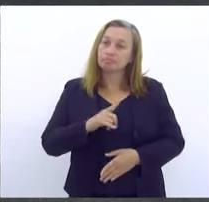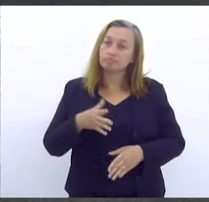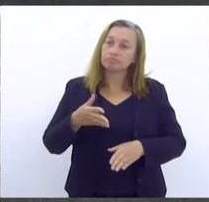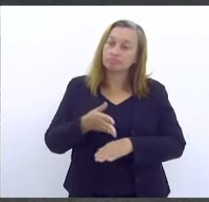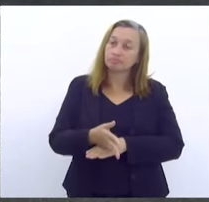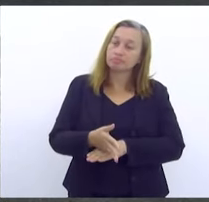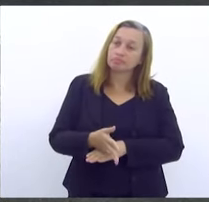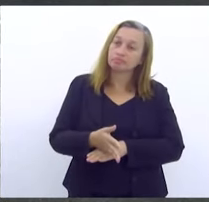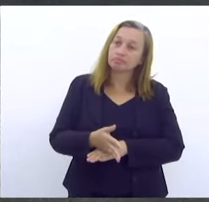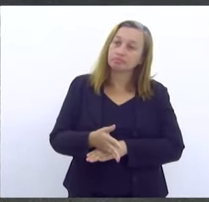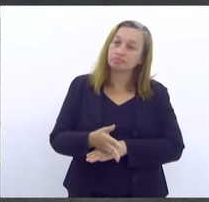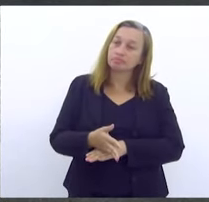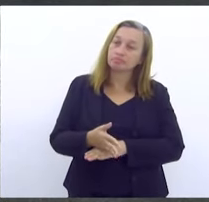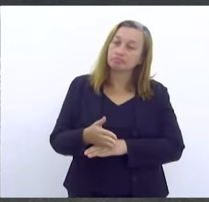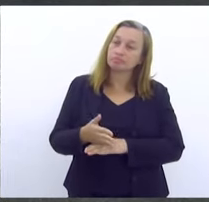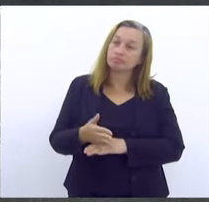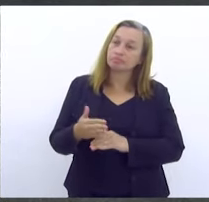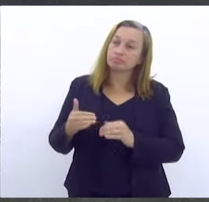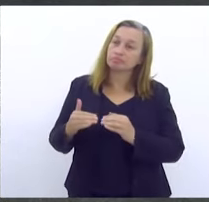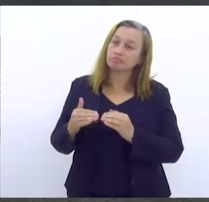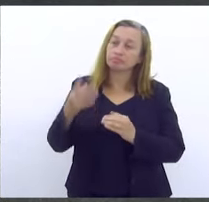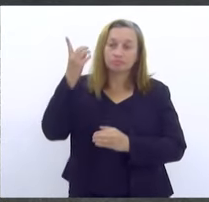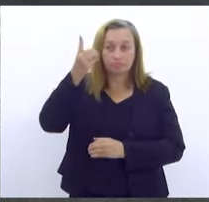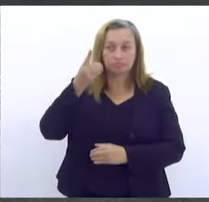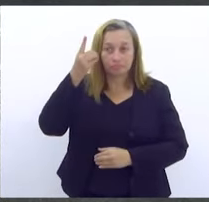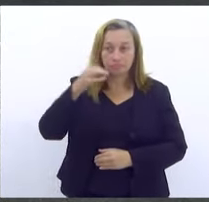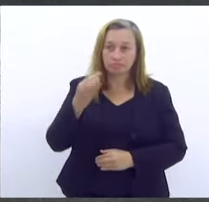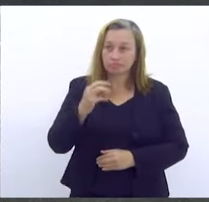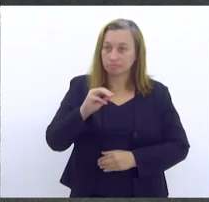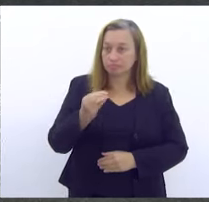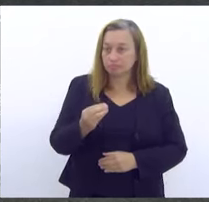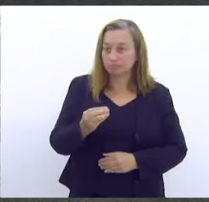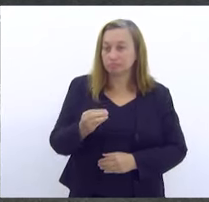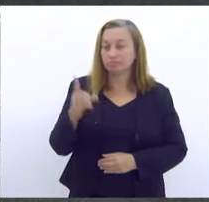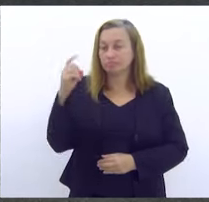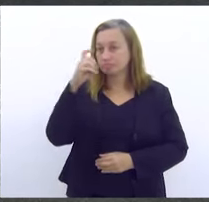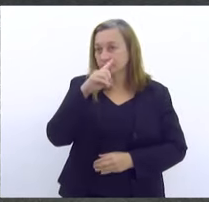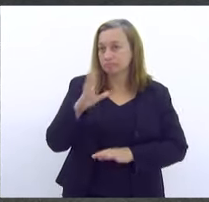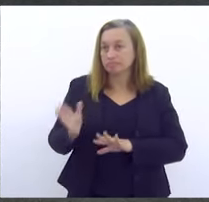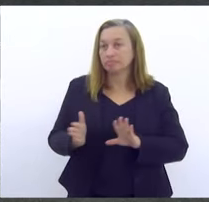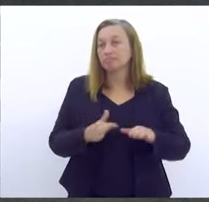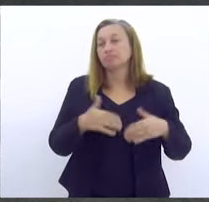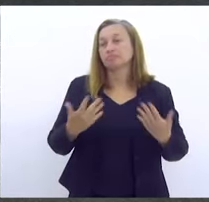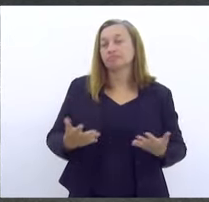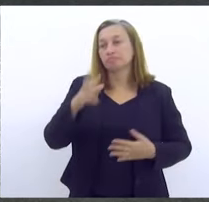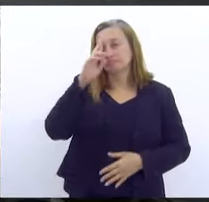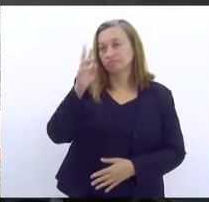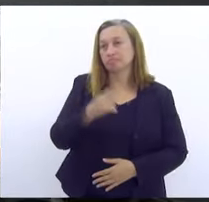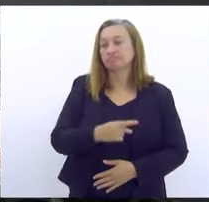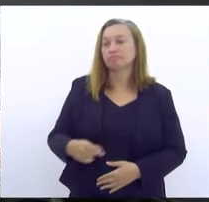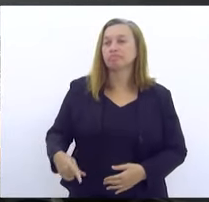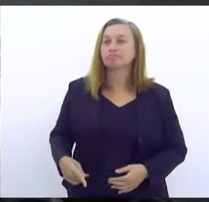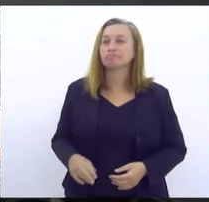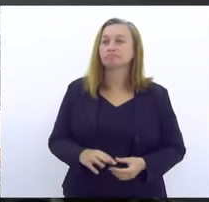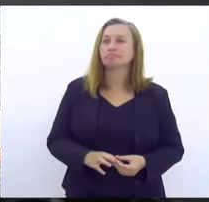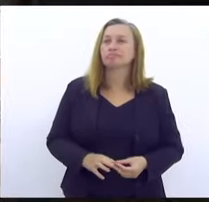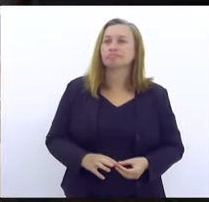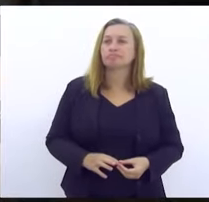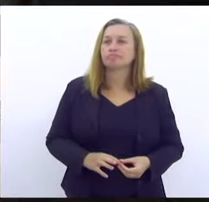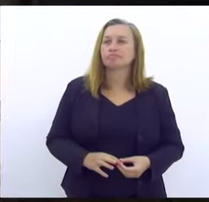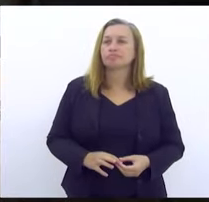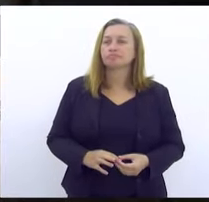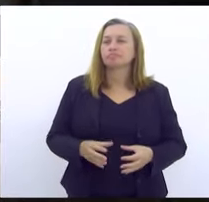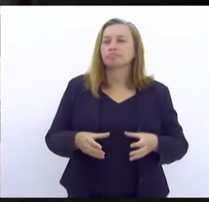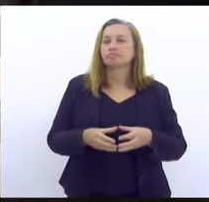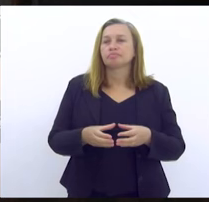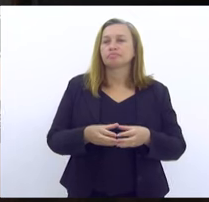em colisão com o deputado Chico Machado, o que seria muito difícil. É isso, Arthur. Pela